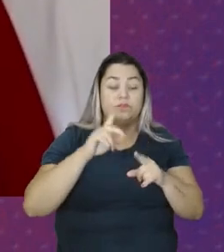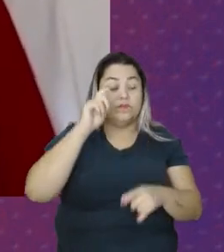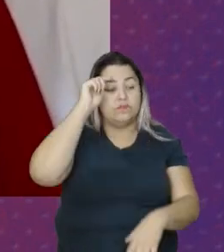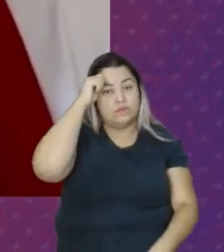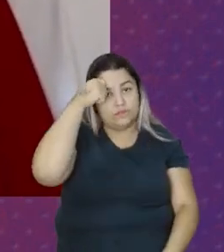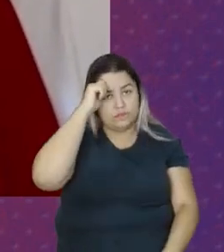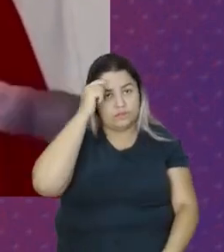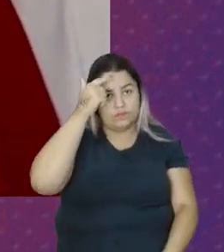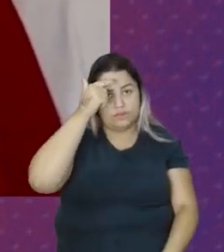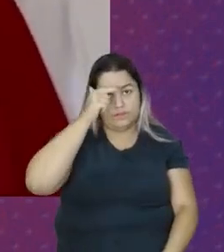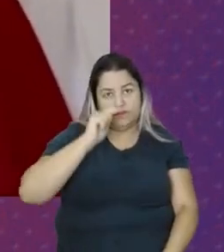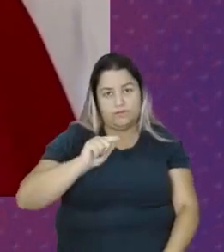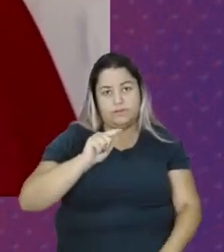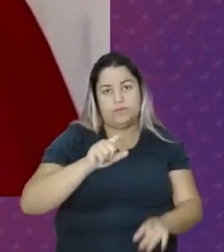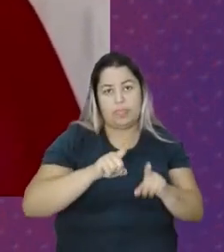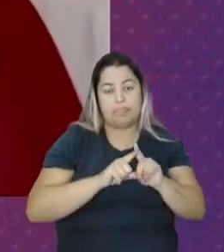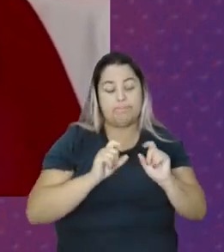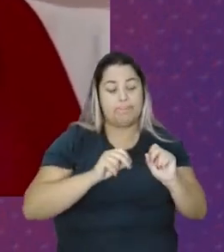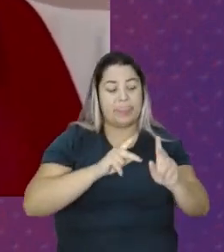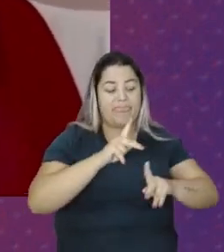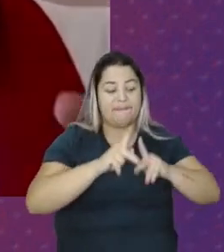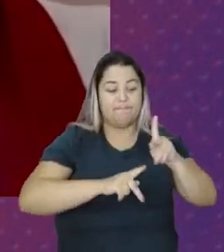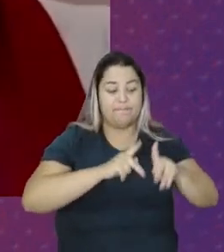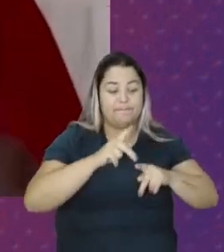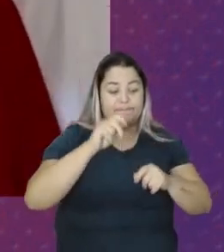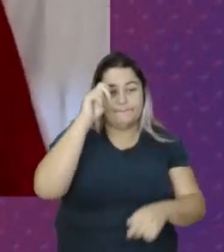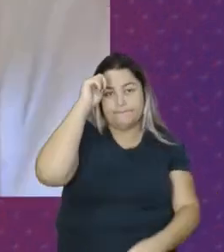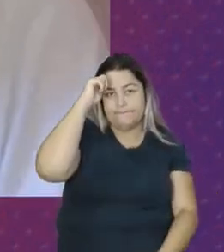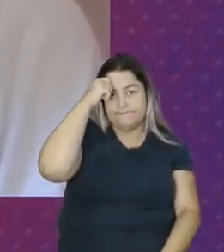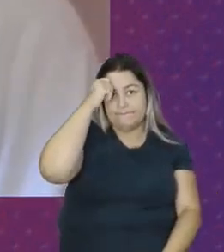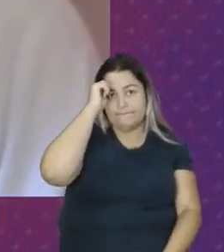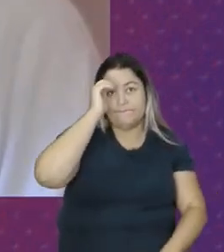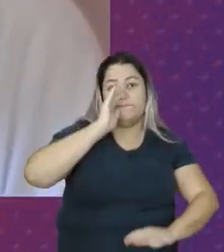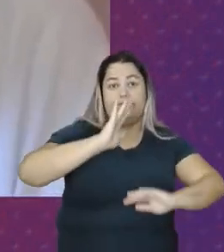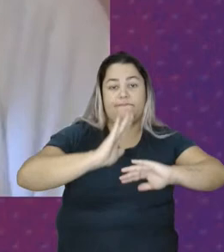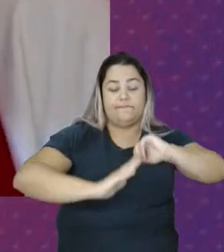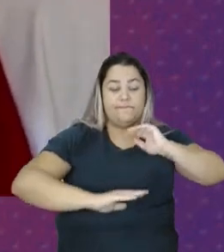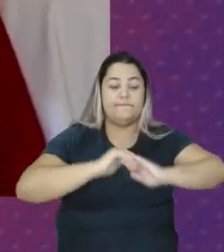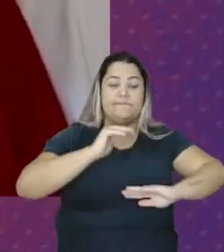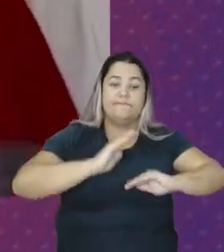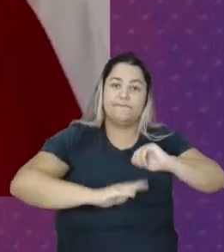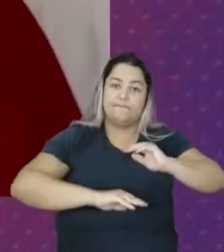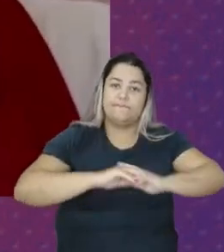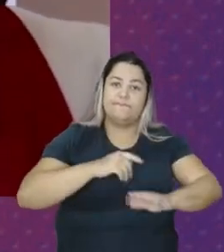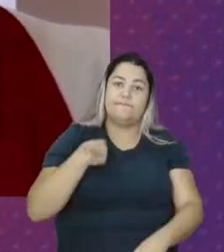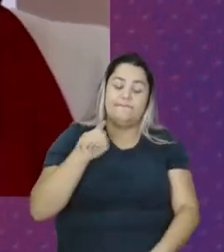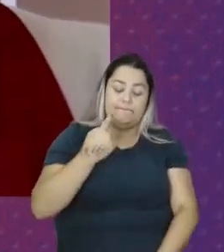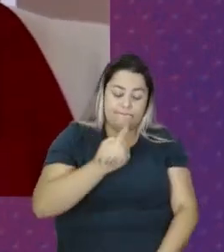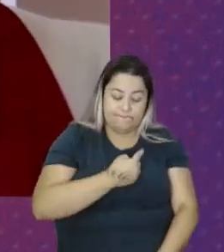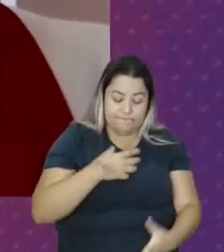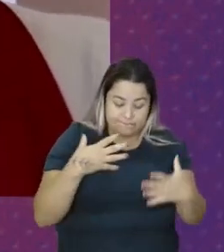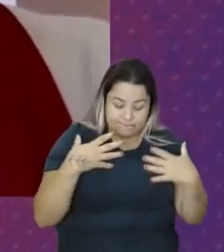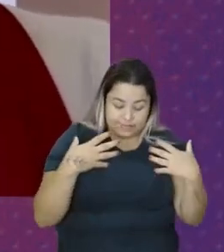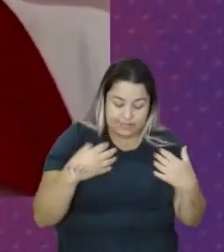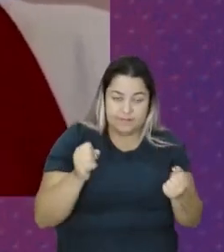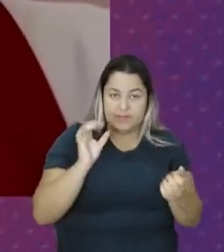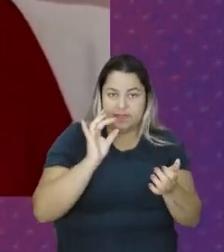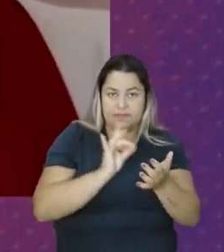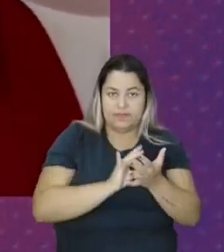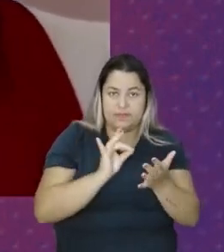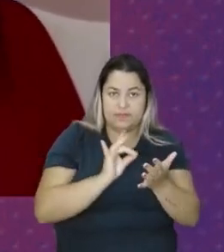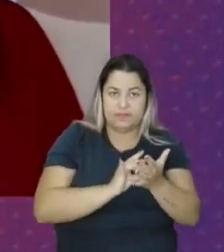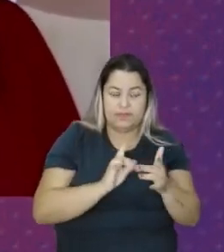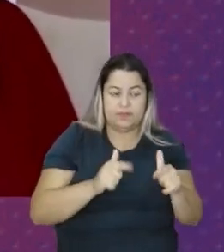mais uma vez, a população negra com ações afirmativas e a gente vai colaborar de verdade